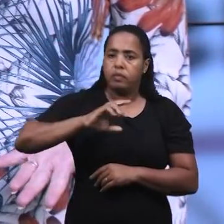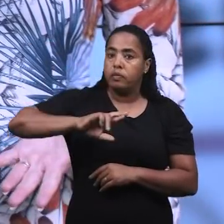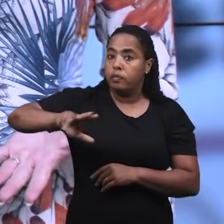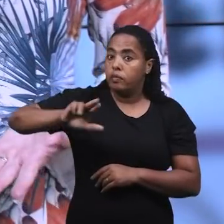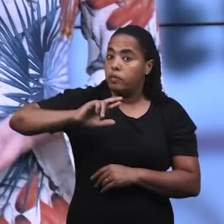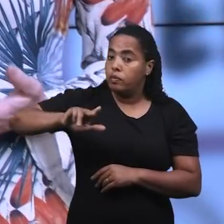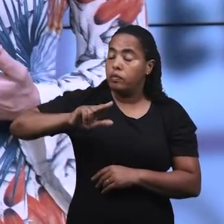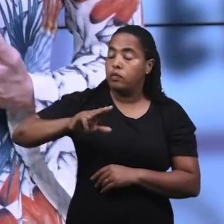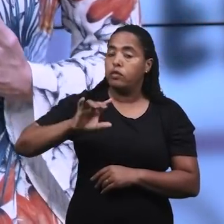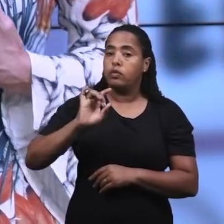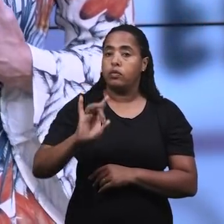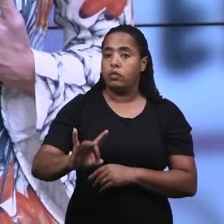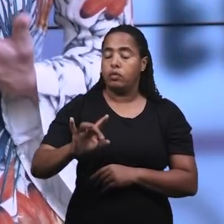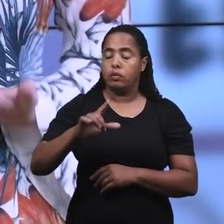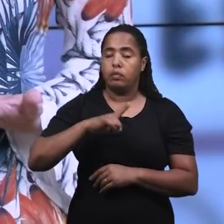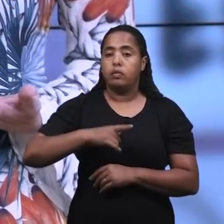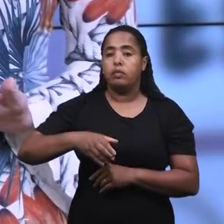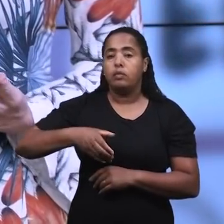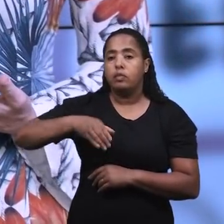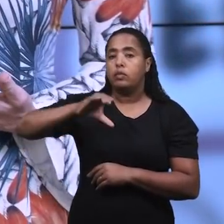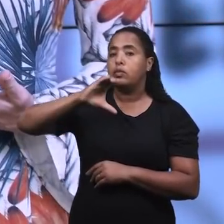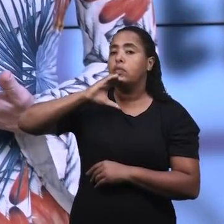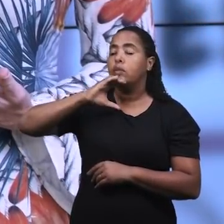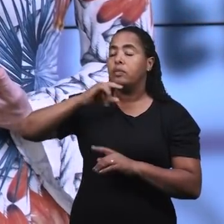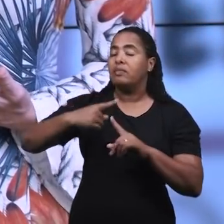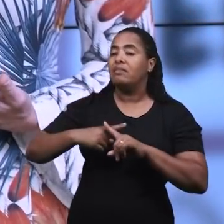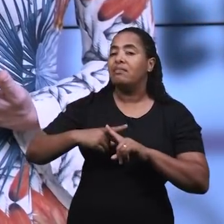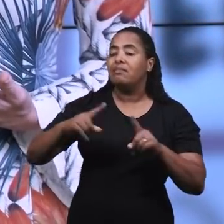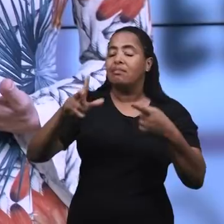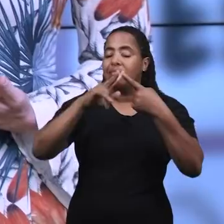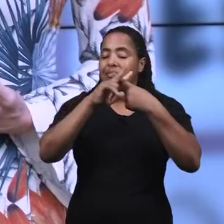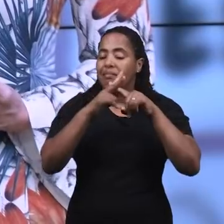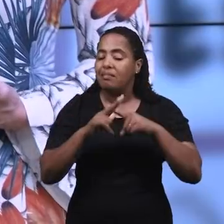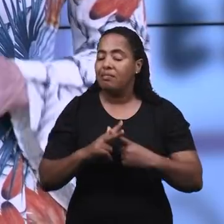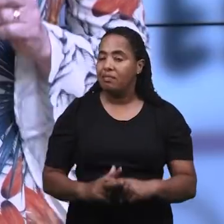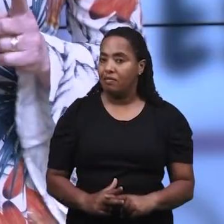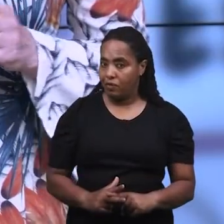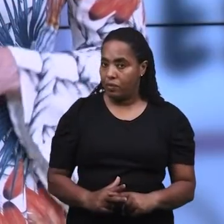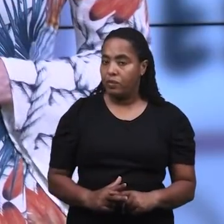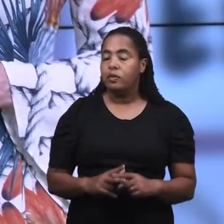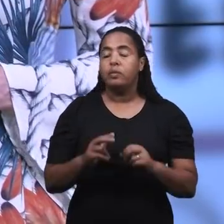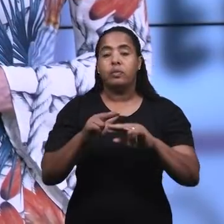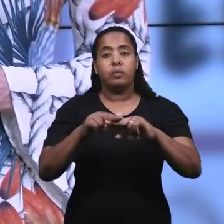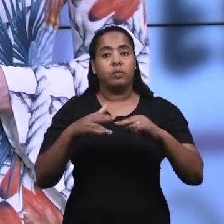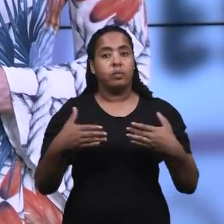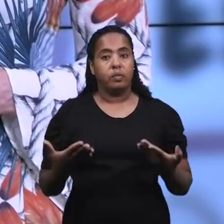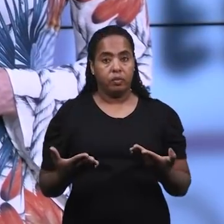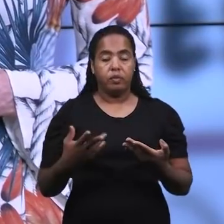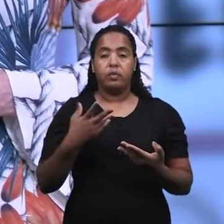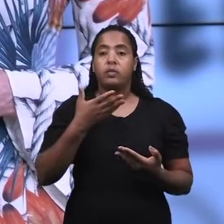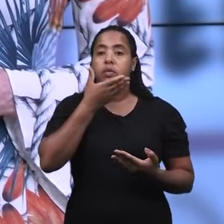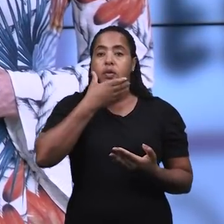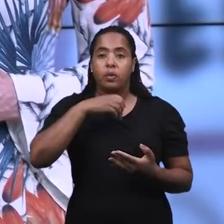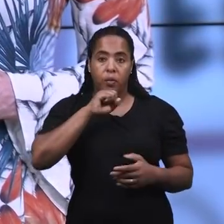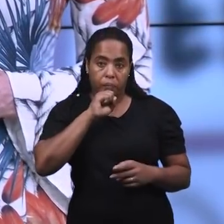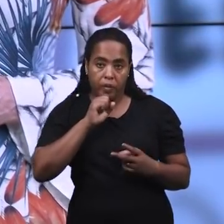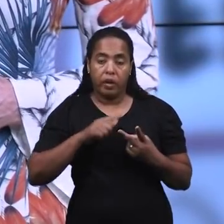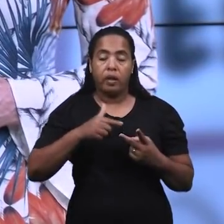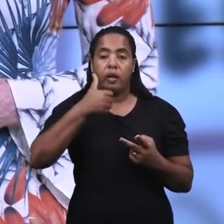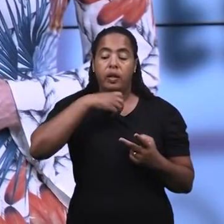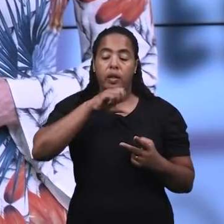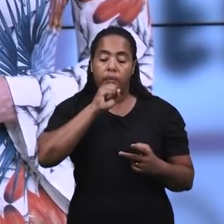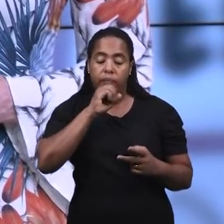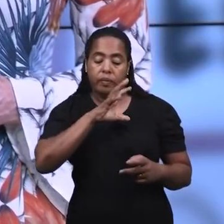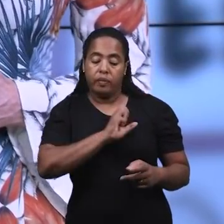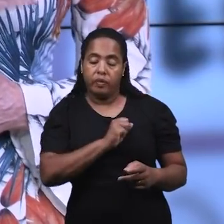para termos conhecimento, mas para corrigir. Isso porque o pai e a mãe que